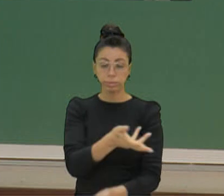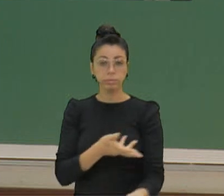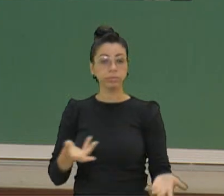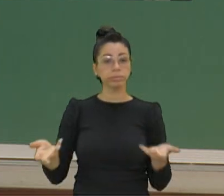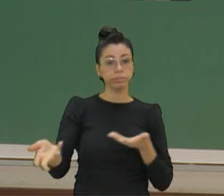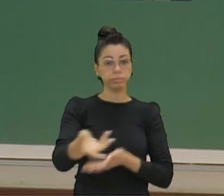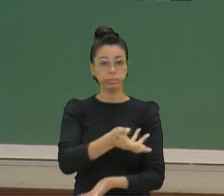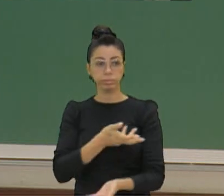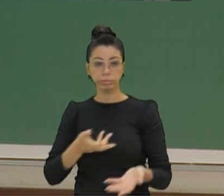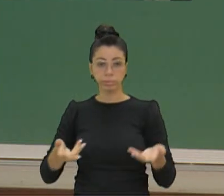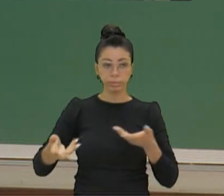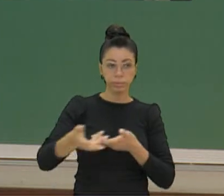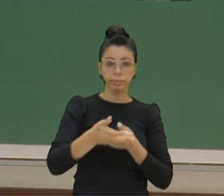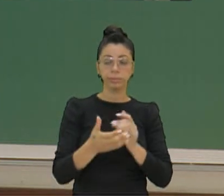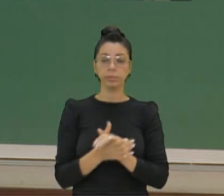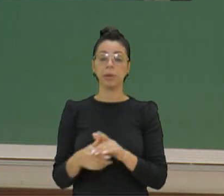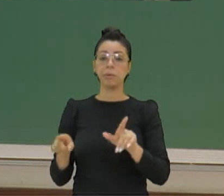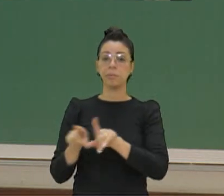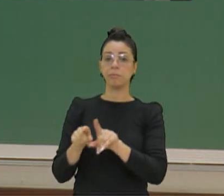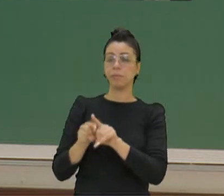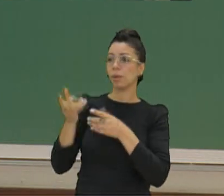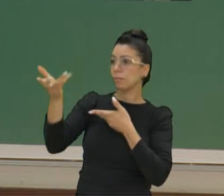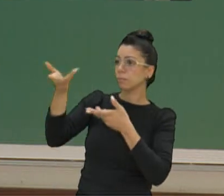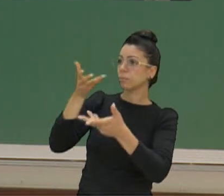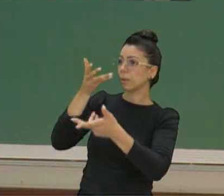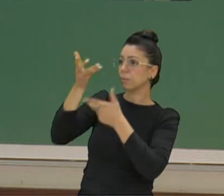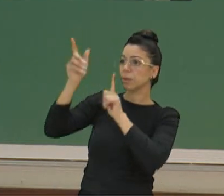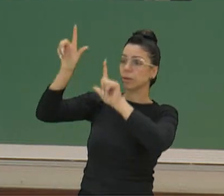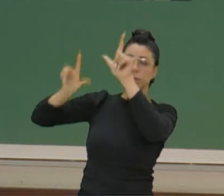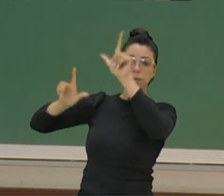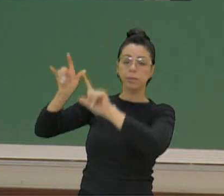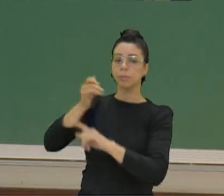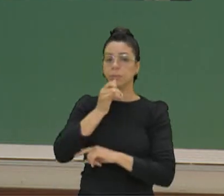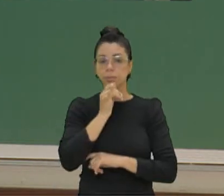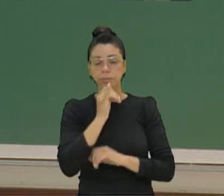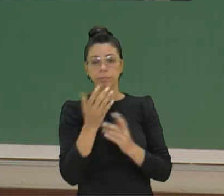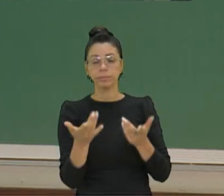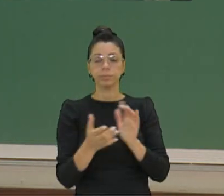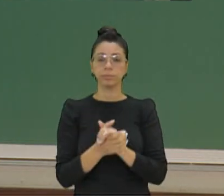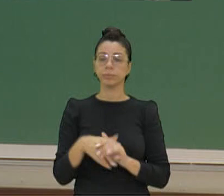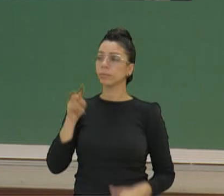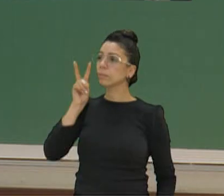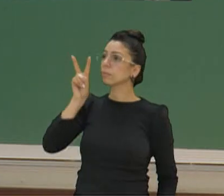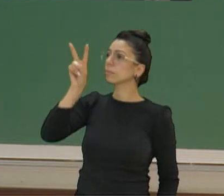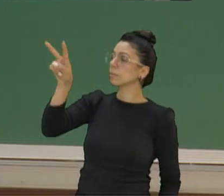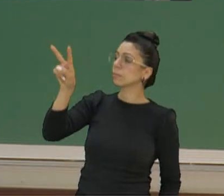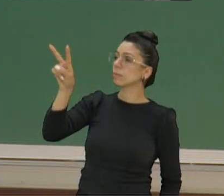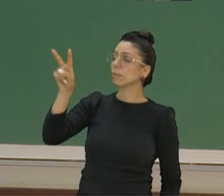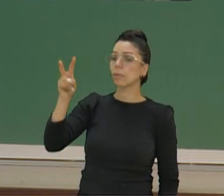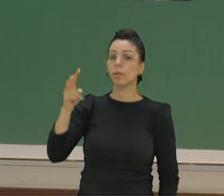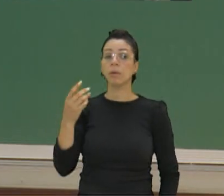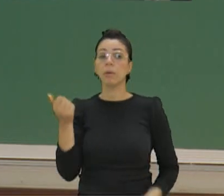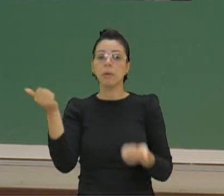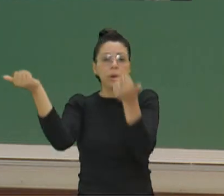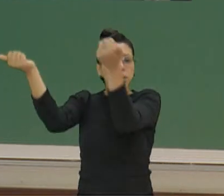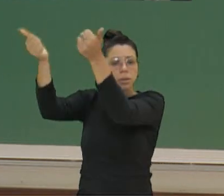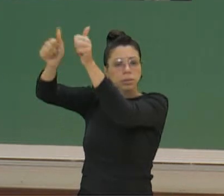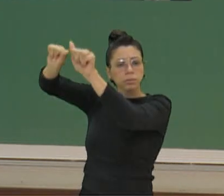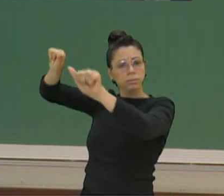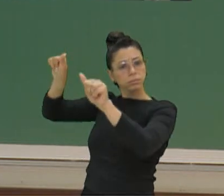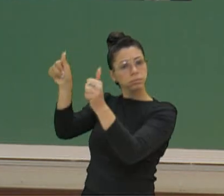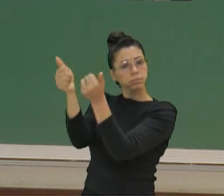o ambiente. Eu estou interagindo aqui com a televisão, por exemplo. Então, graças à visão, eu distingo as formas